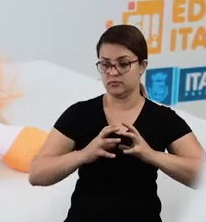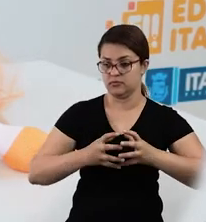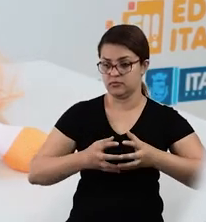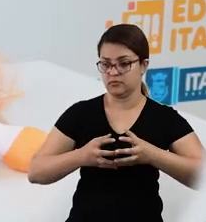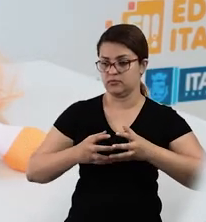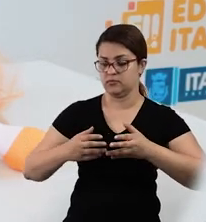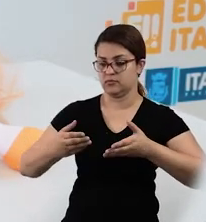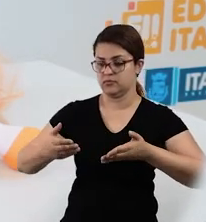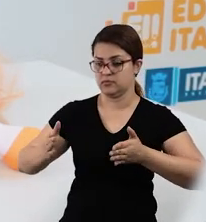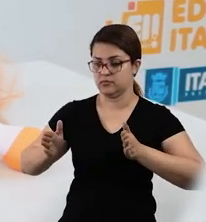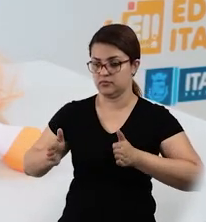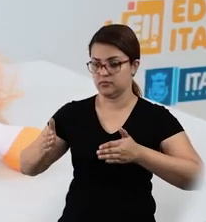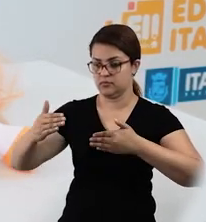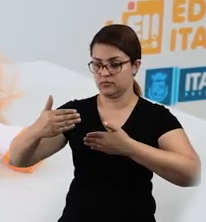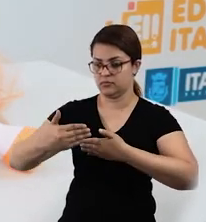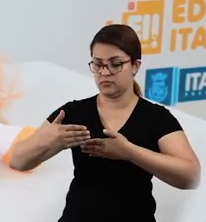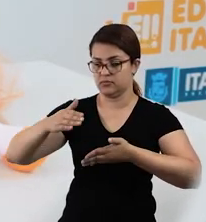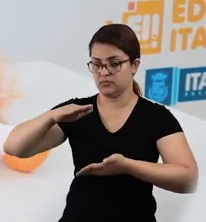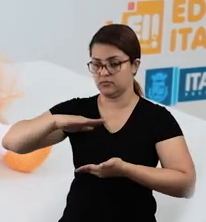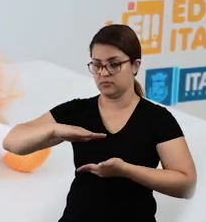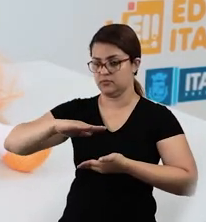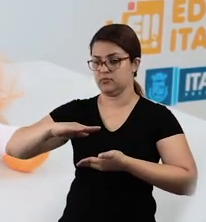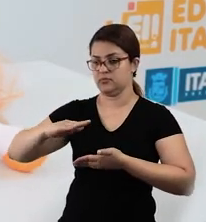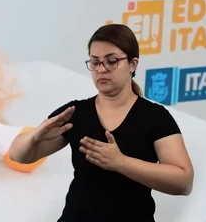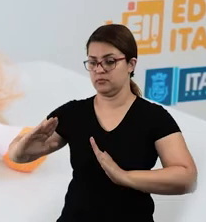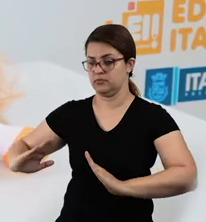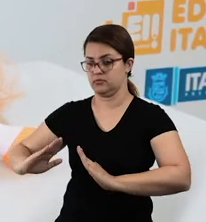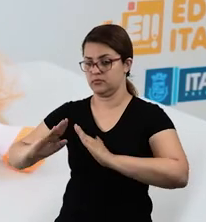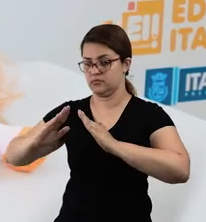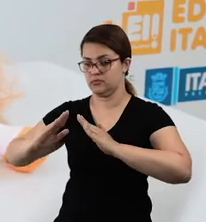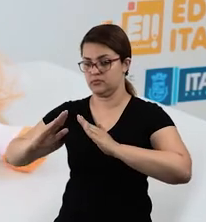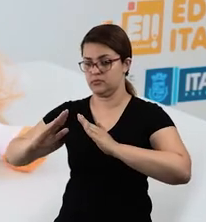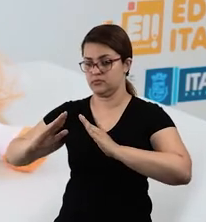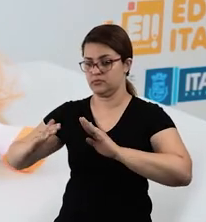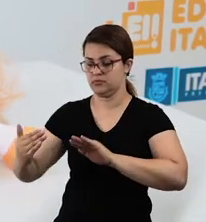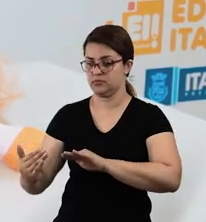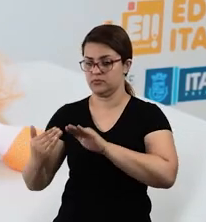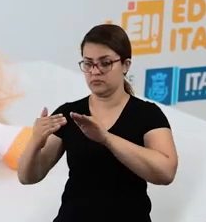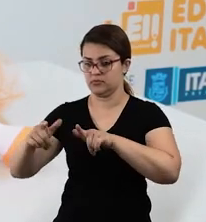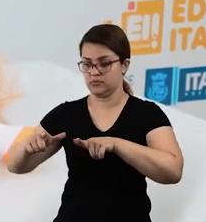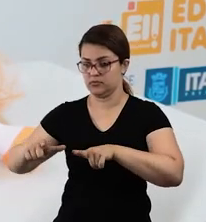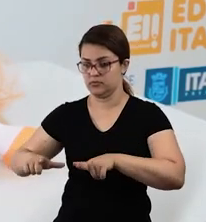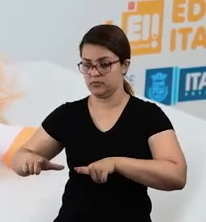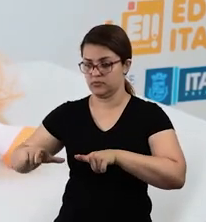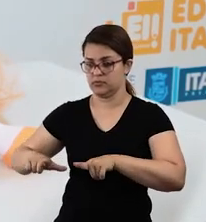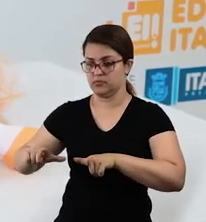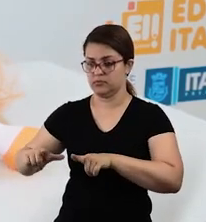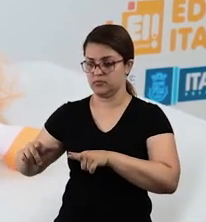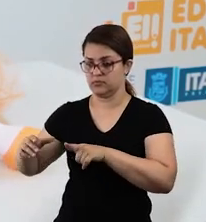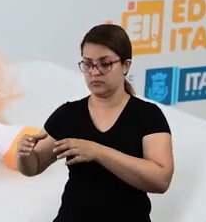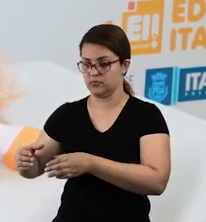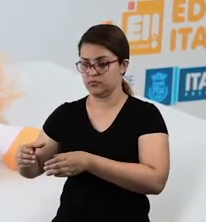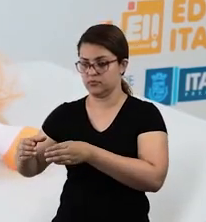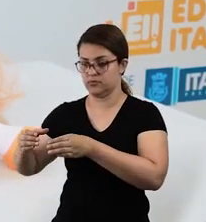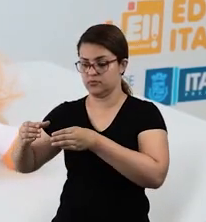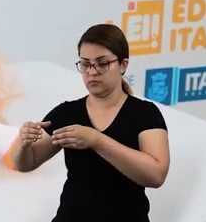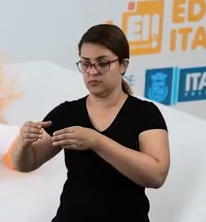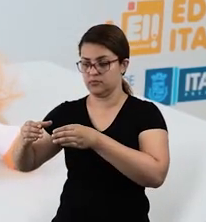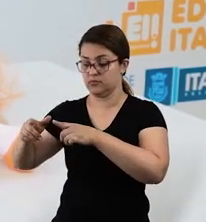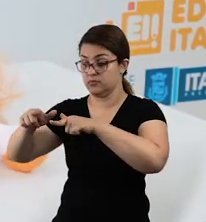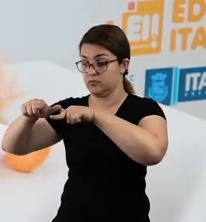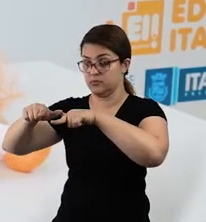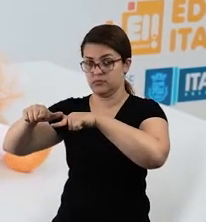o paralelepípedo, a pirâmide de base quadrada e o prisma de base triangular. Veja que eles